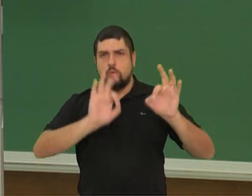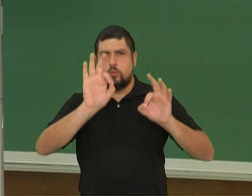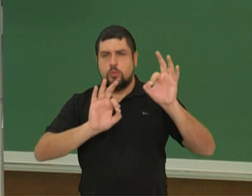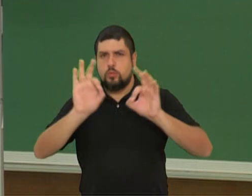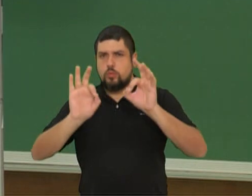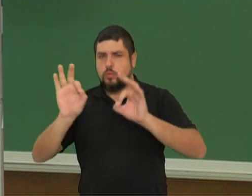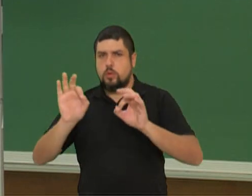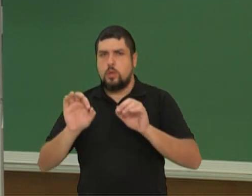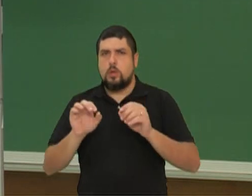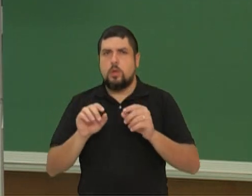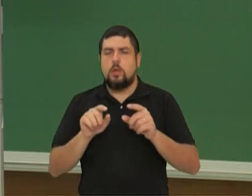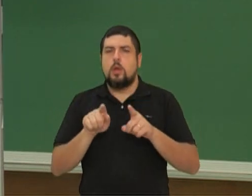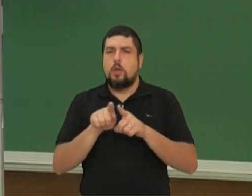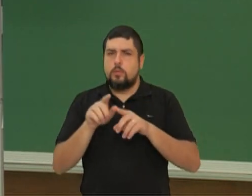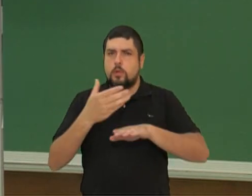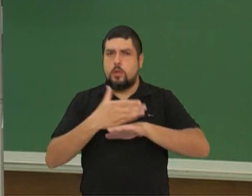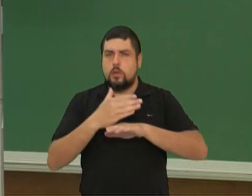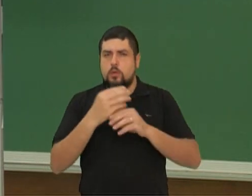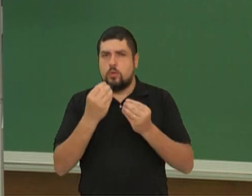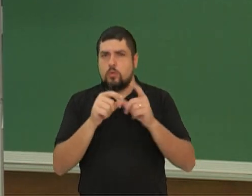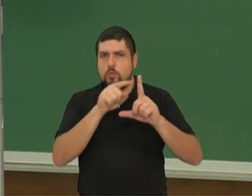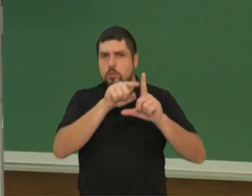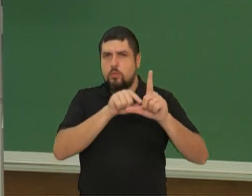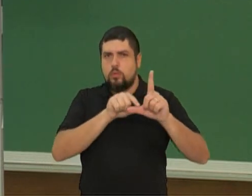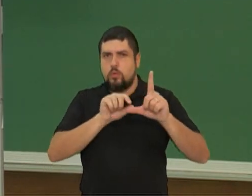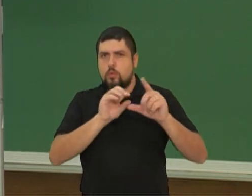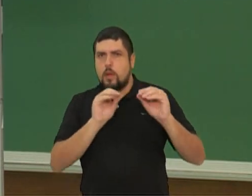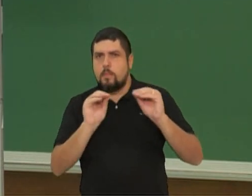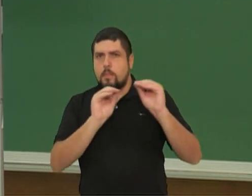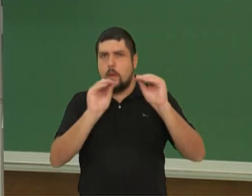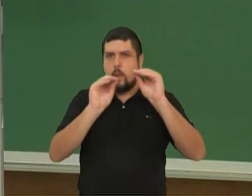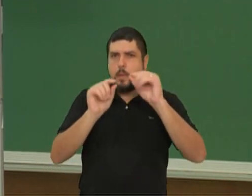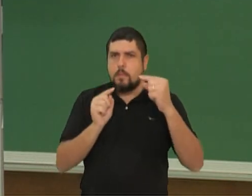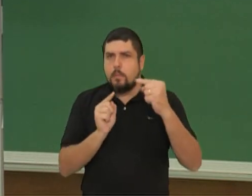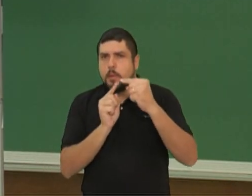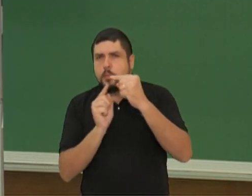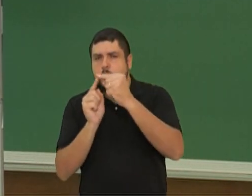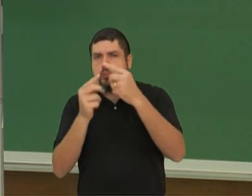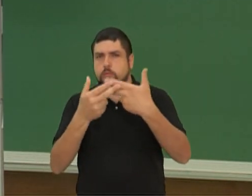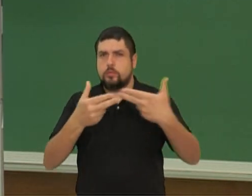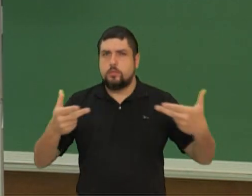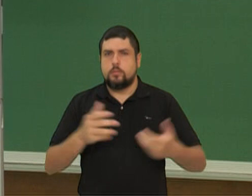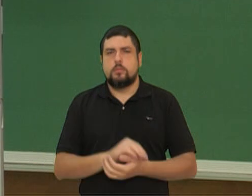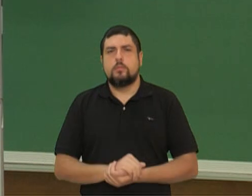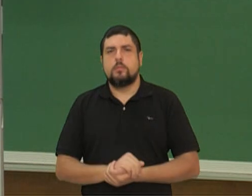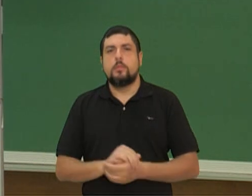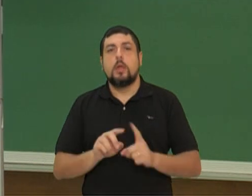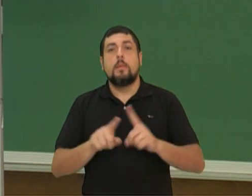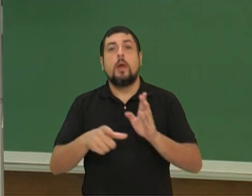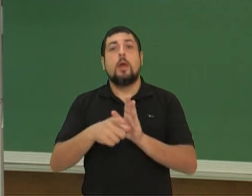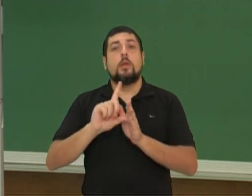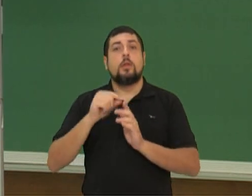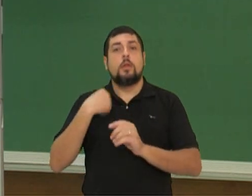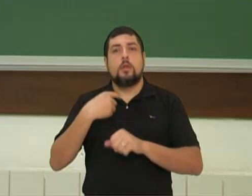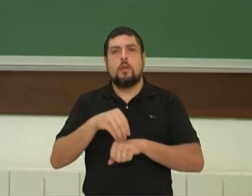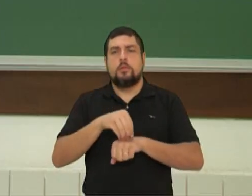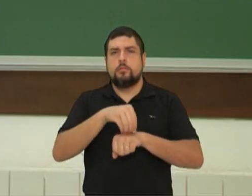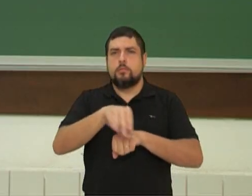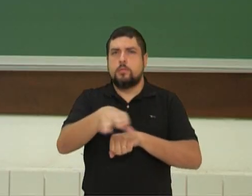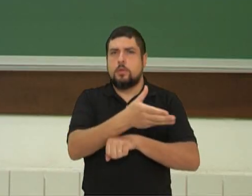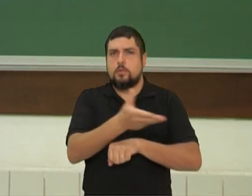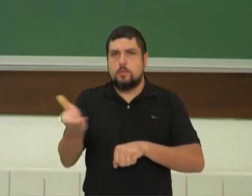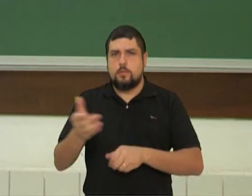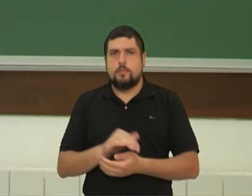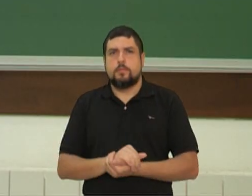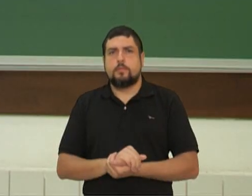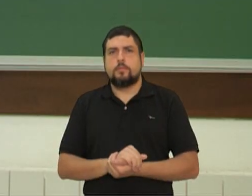também construir alguns gráficos de algumas funções exponenciais. Certo, mas olha só, antes de tudo, não esqueça, se